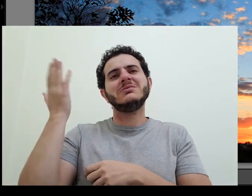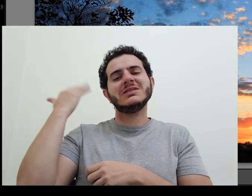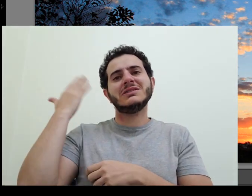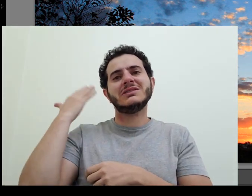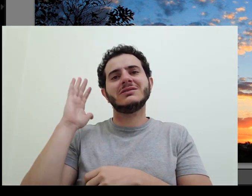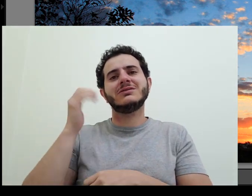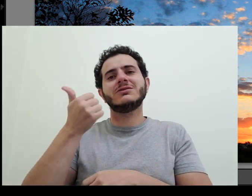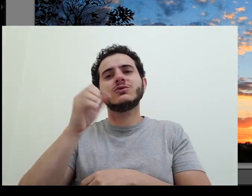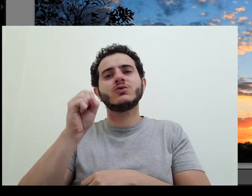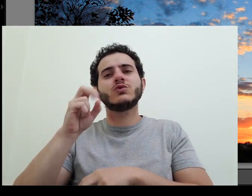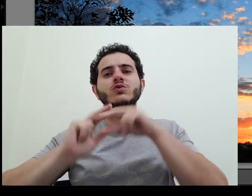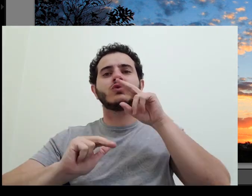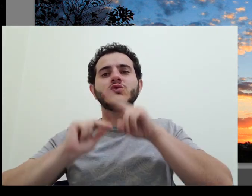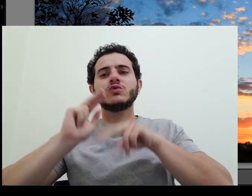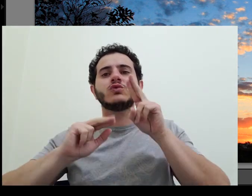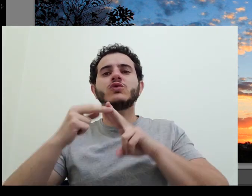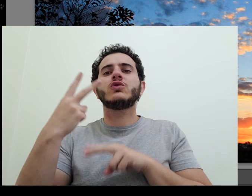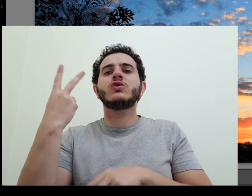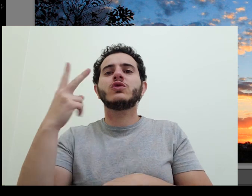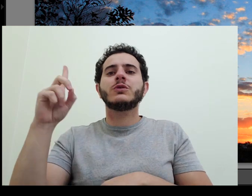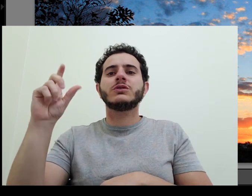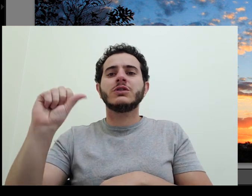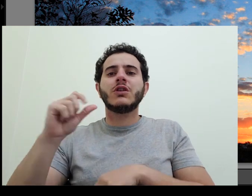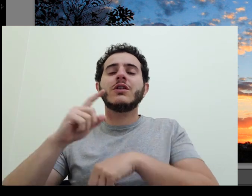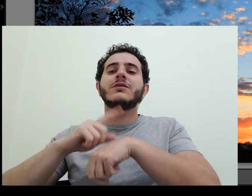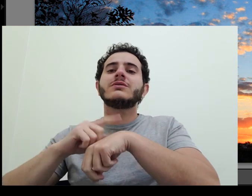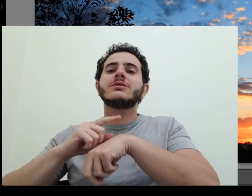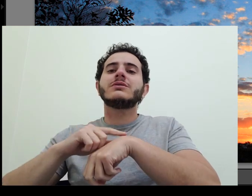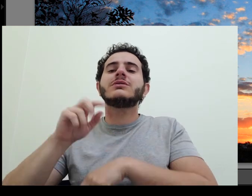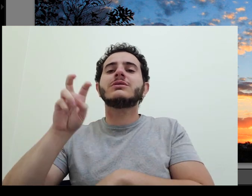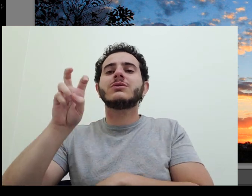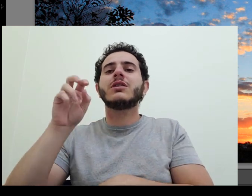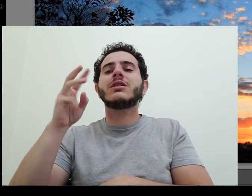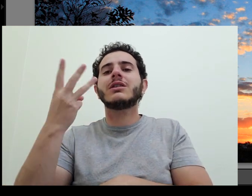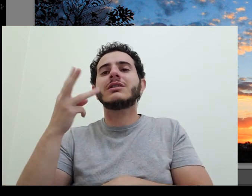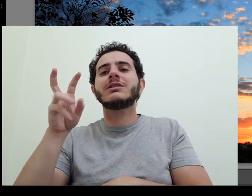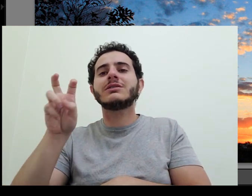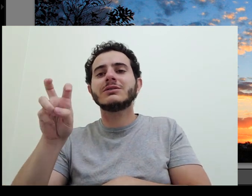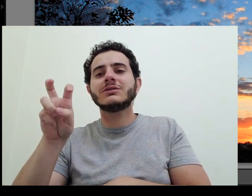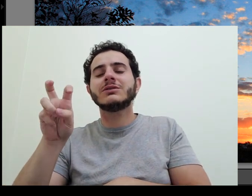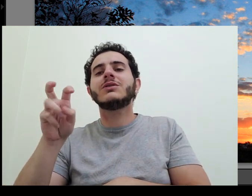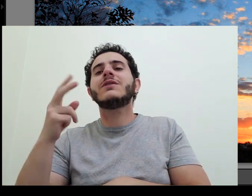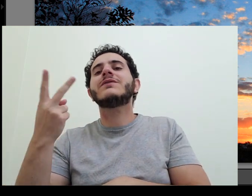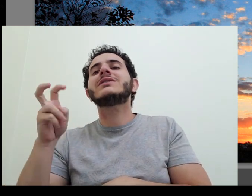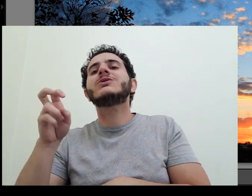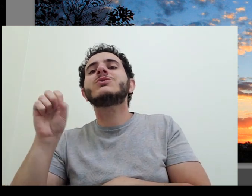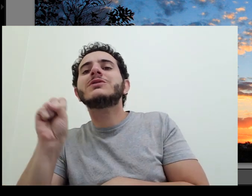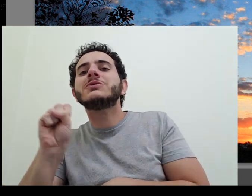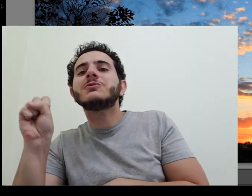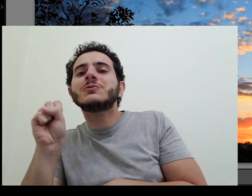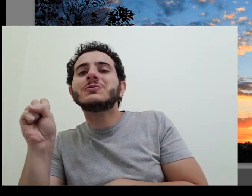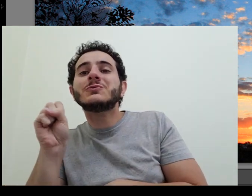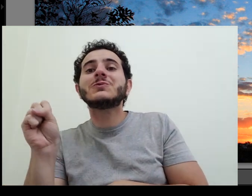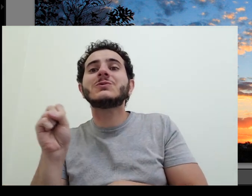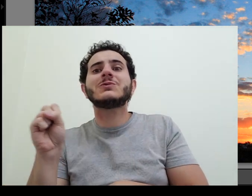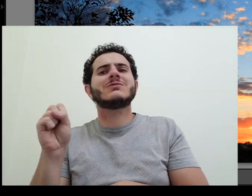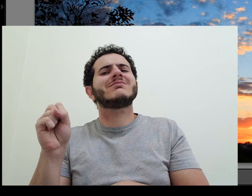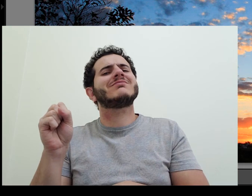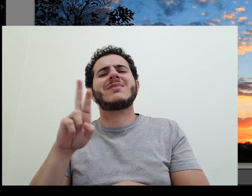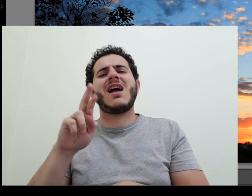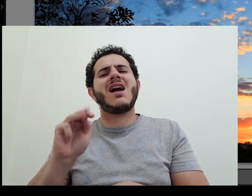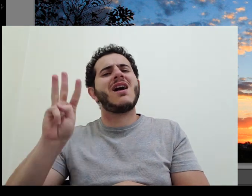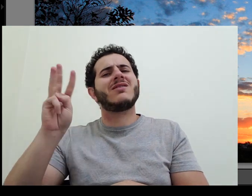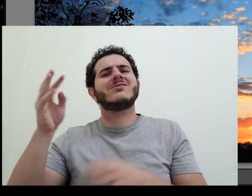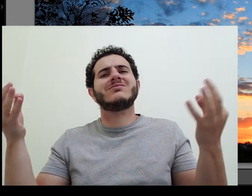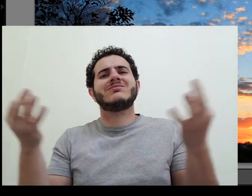magnífico pôr do sol aí que eu fiz alguns anos atrás, na verdade nem alguns, eu fiz no ano passado, no dia 18 de junho de 2019, às 17